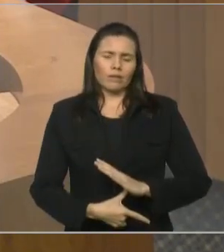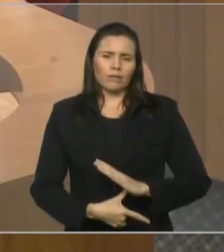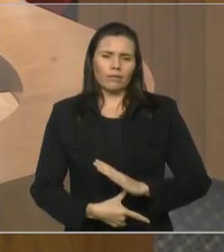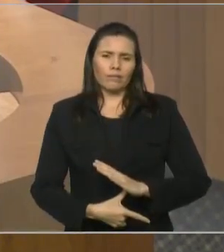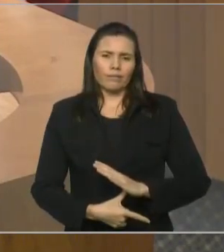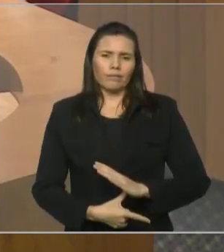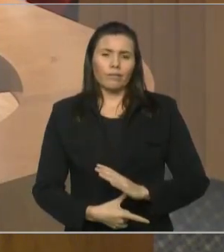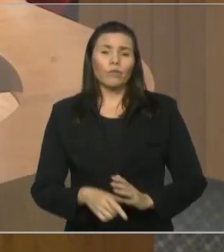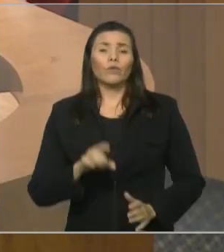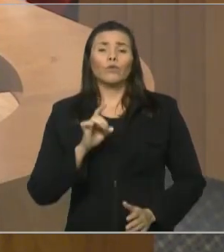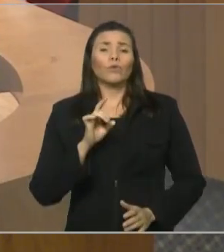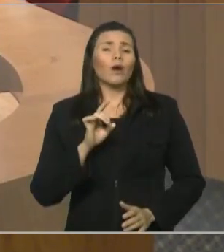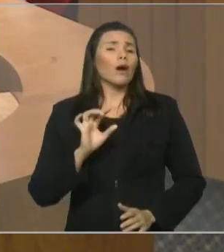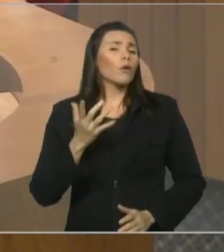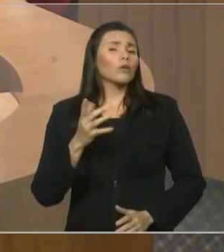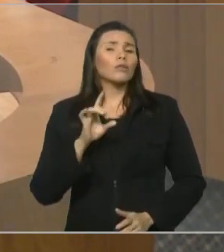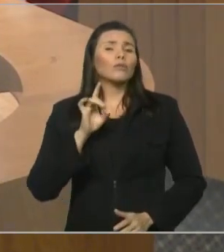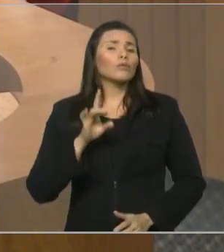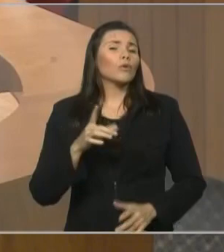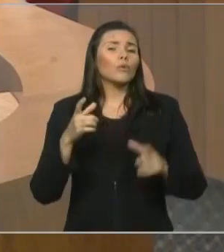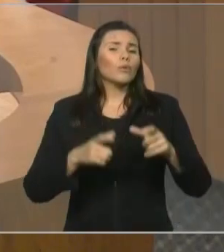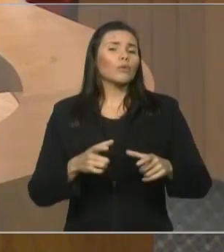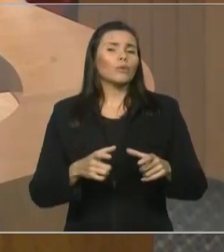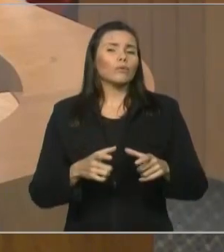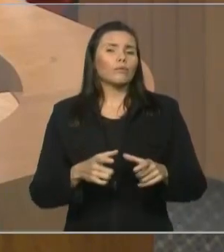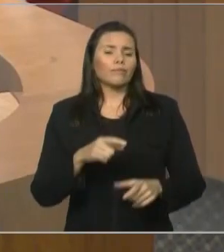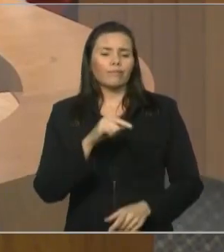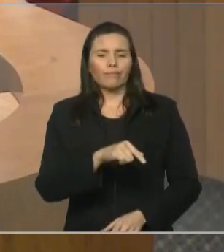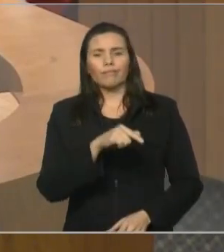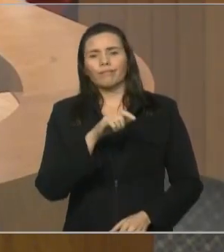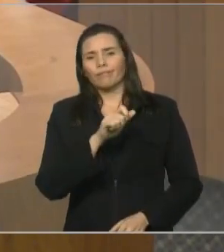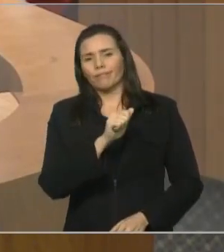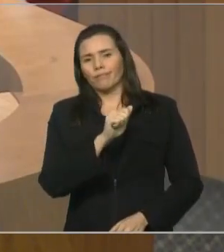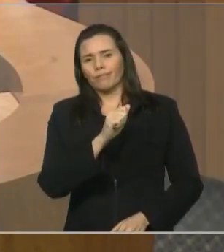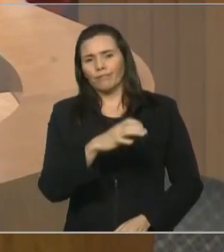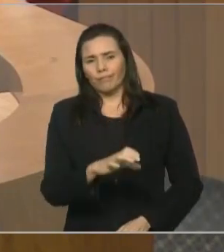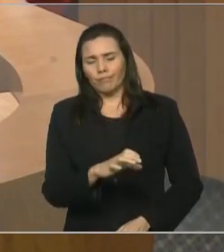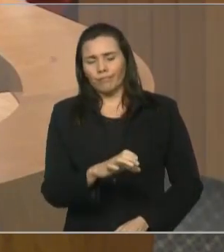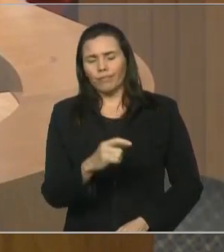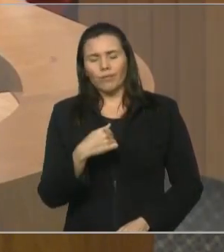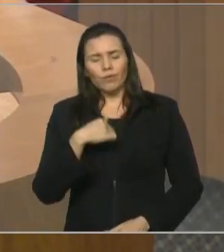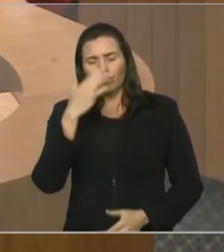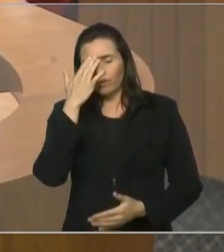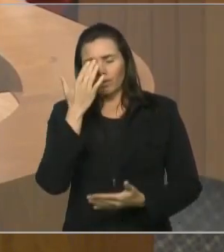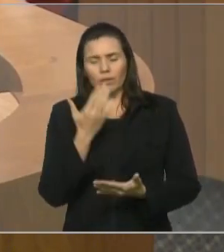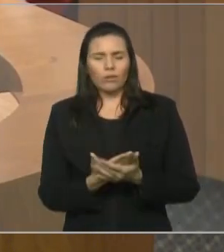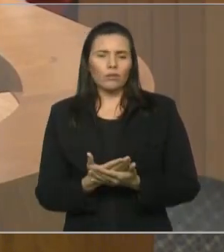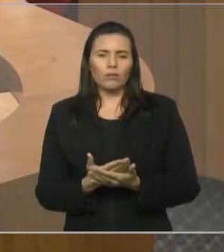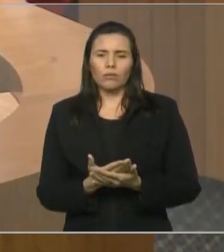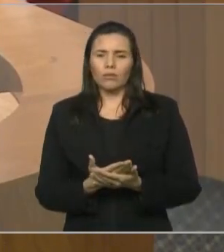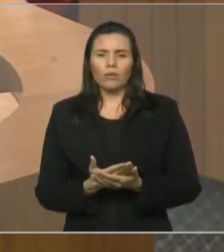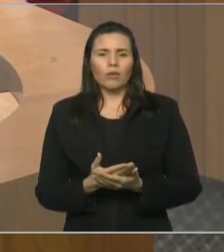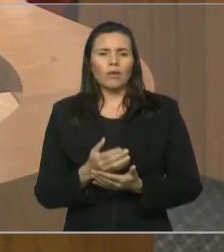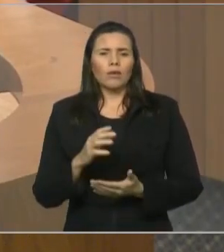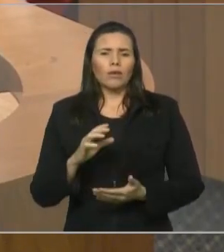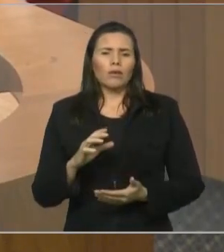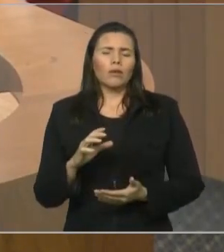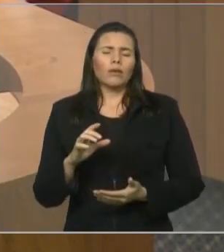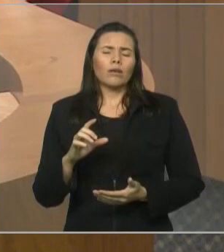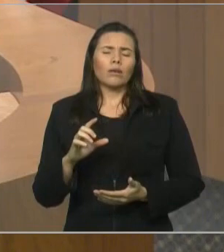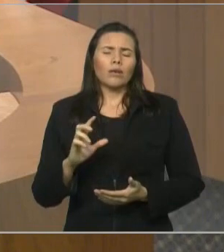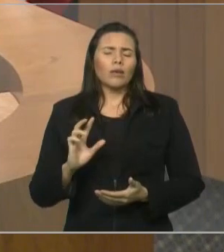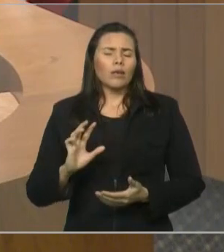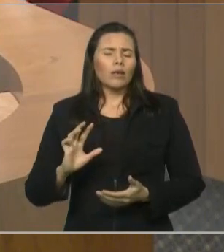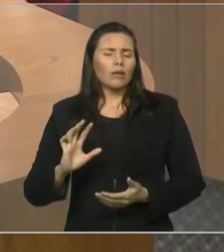Açailândia, porque não creio que isto aconteça em outro município e